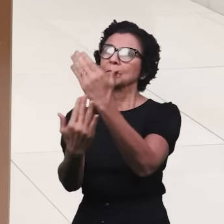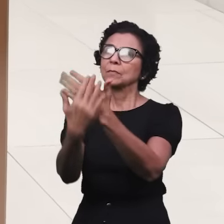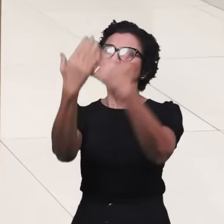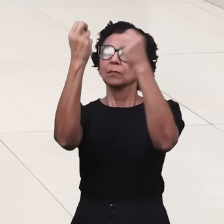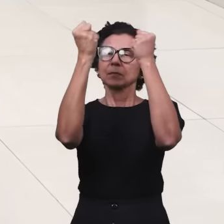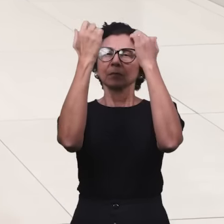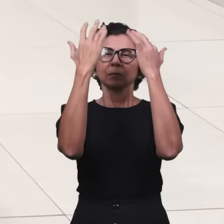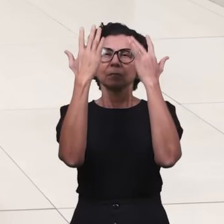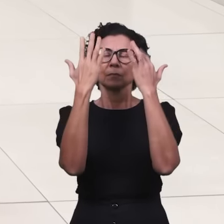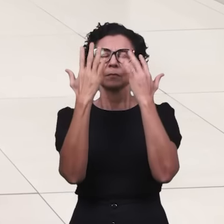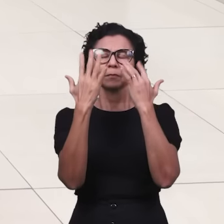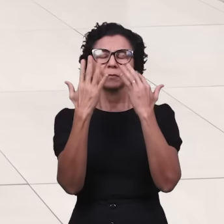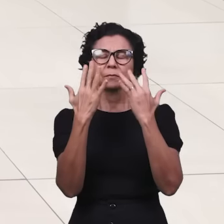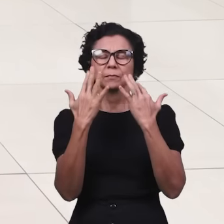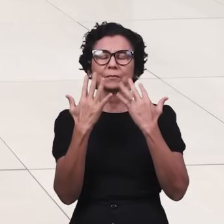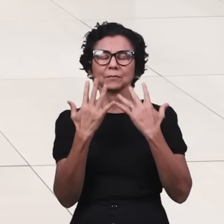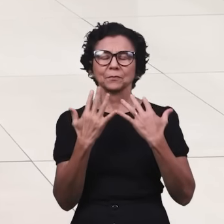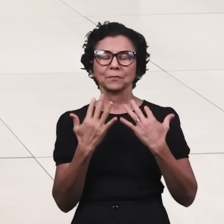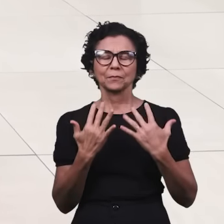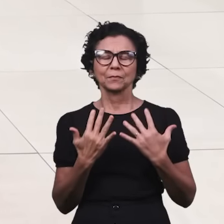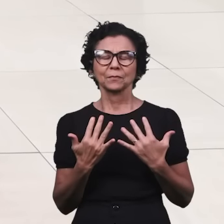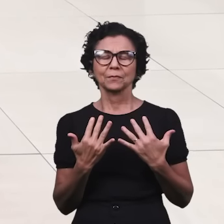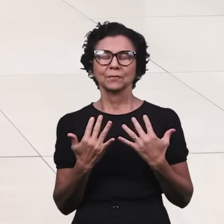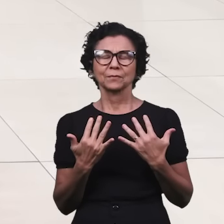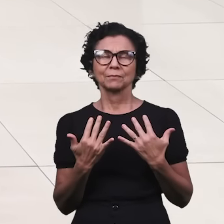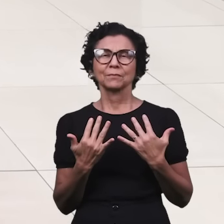estende a tua